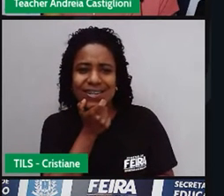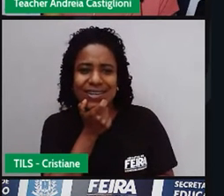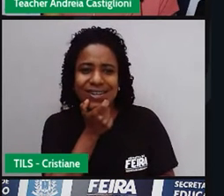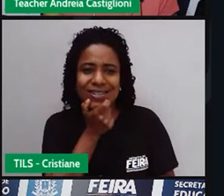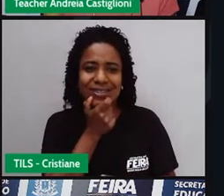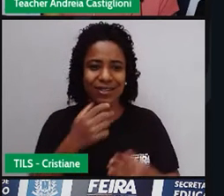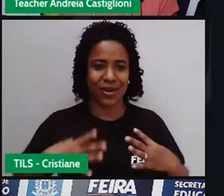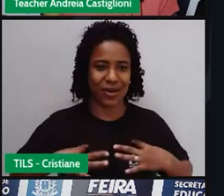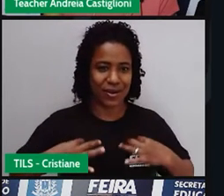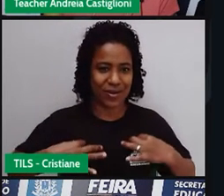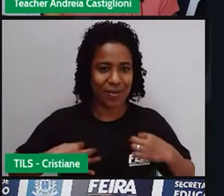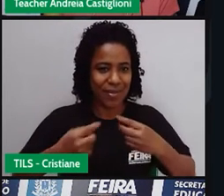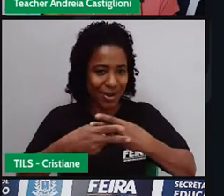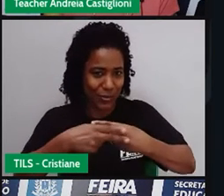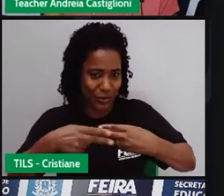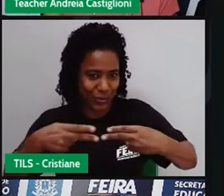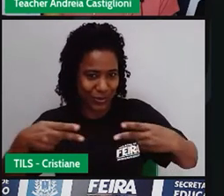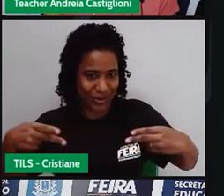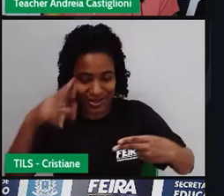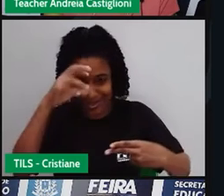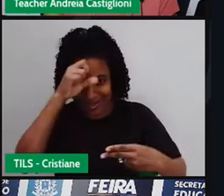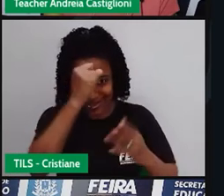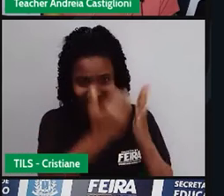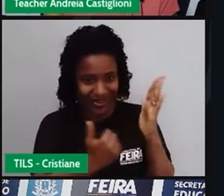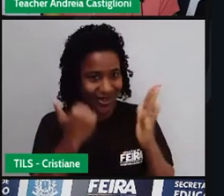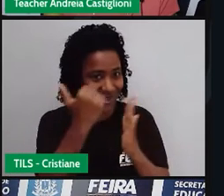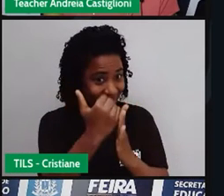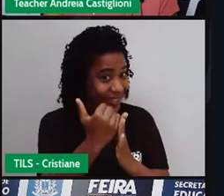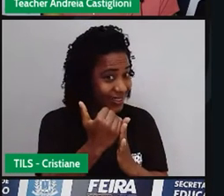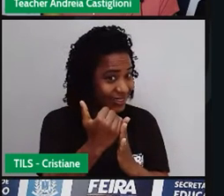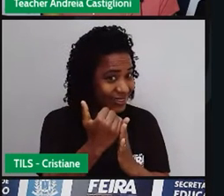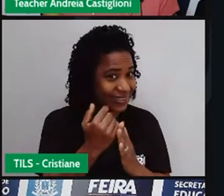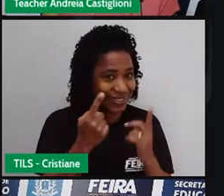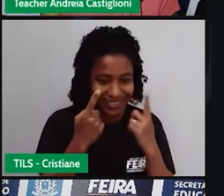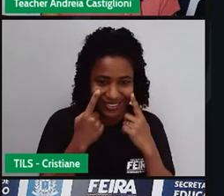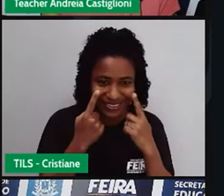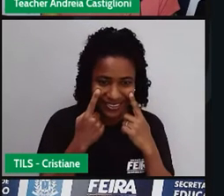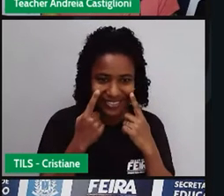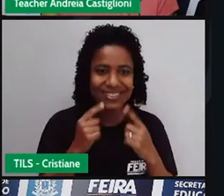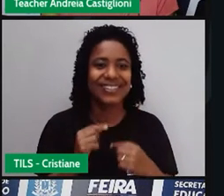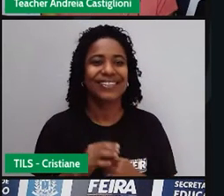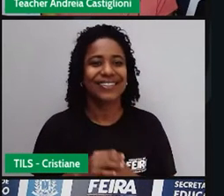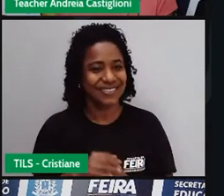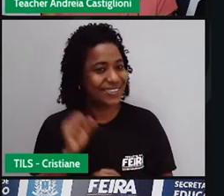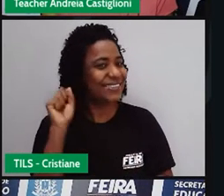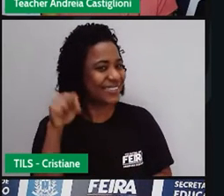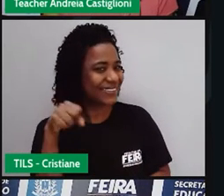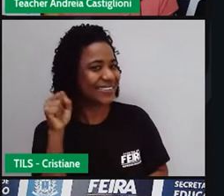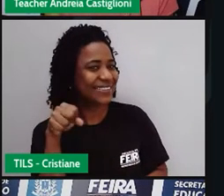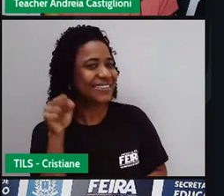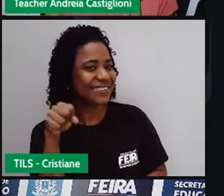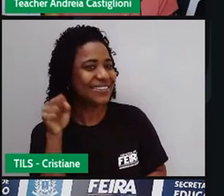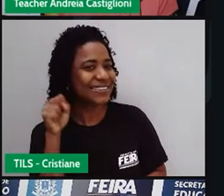relacionados a roupas e acessórios e tchau então a gente tem alguns